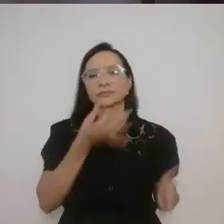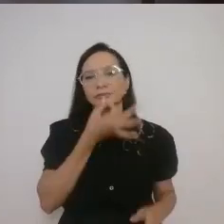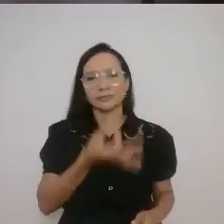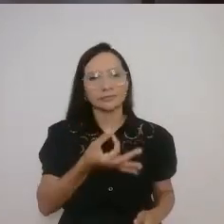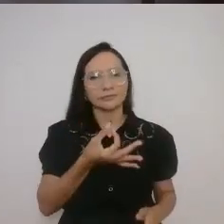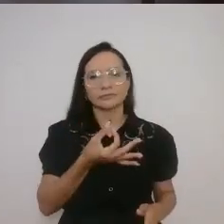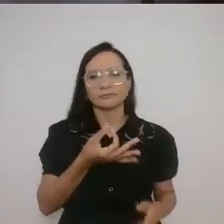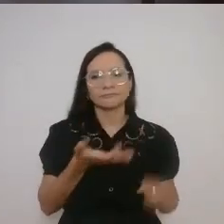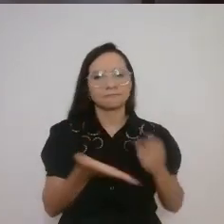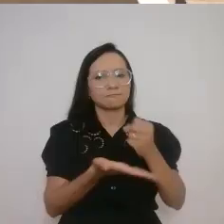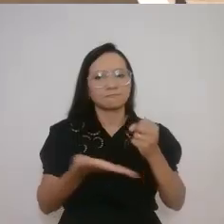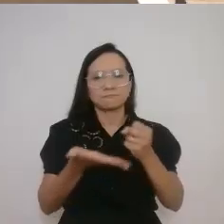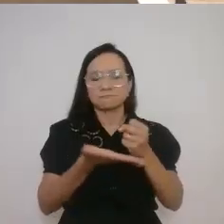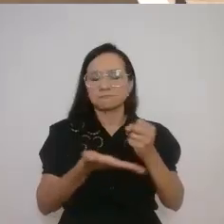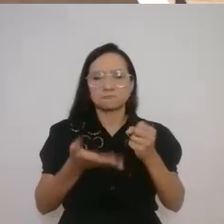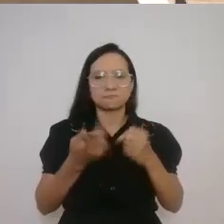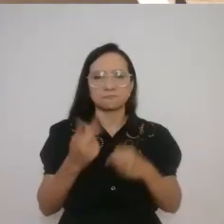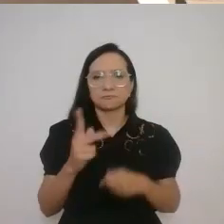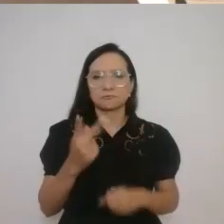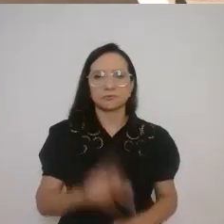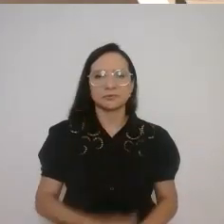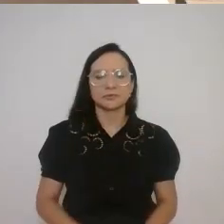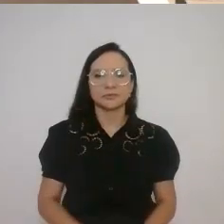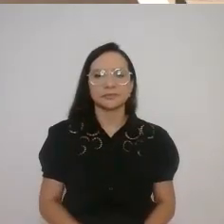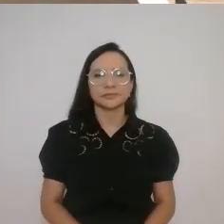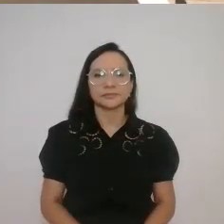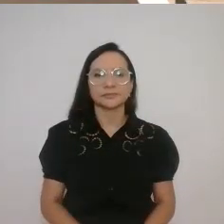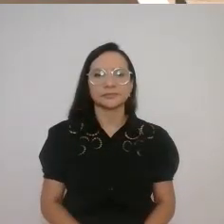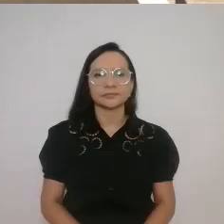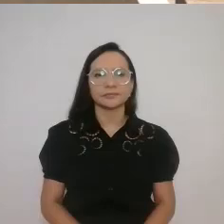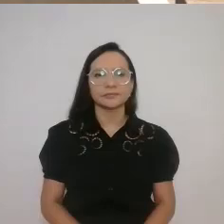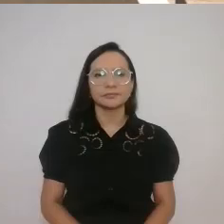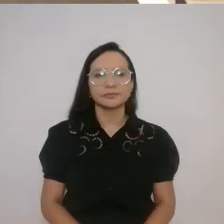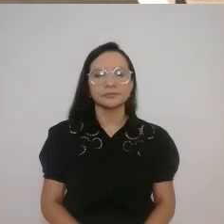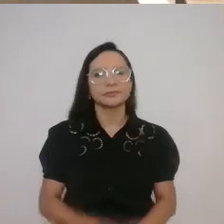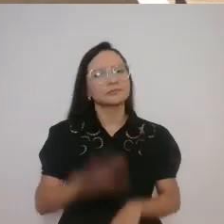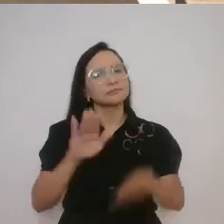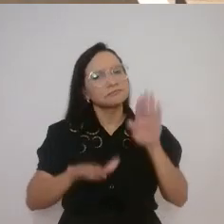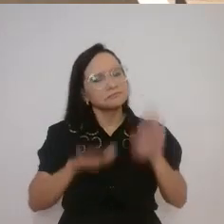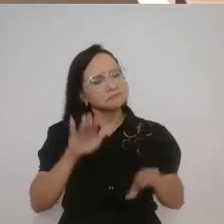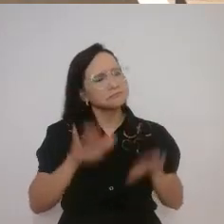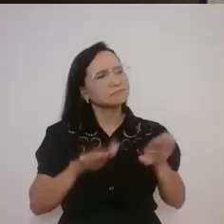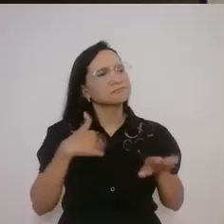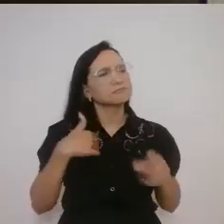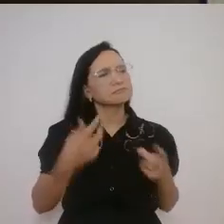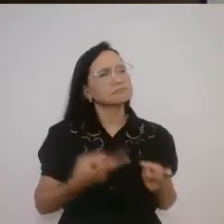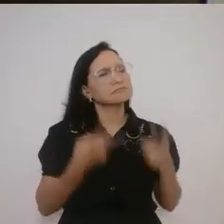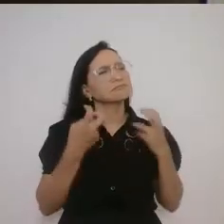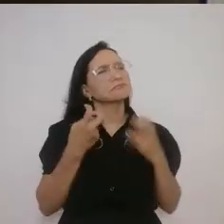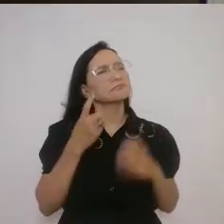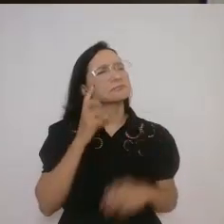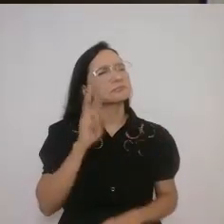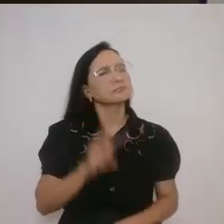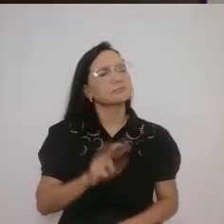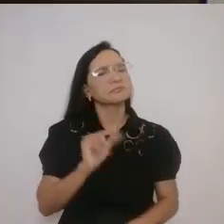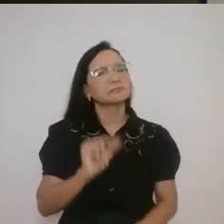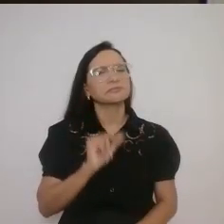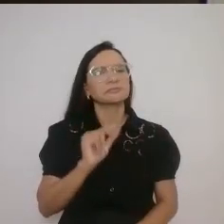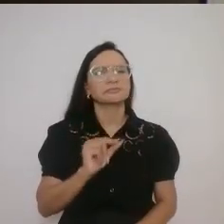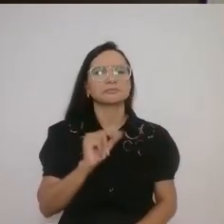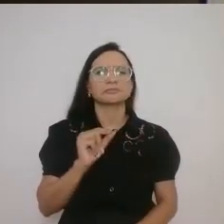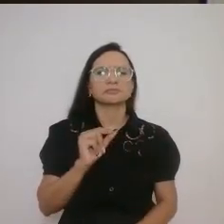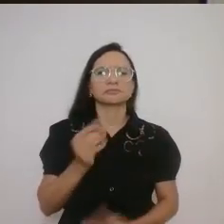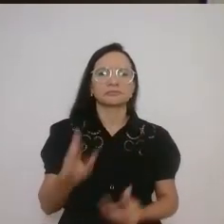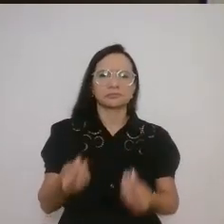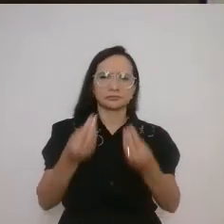fundamento, alguma coisa assim. Para só examinar, né? Estou vendo aqui, desembargador, eu recebi agora